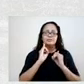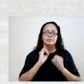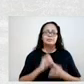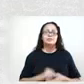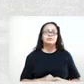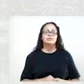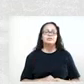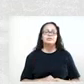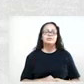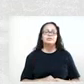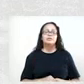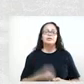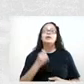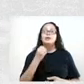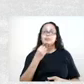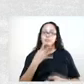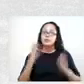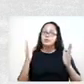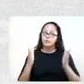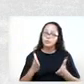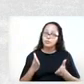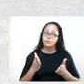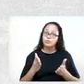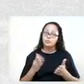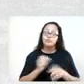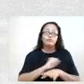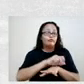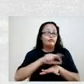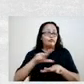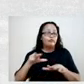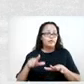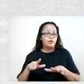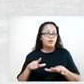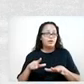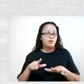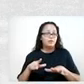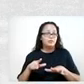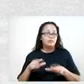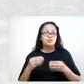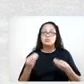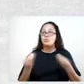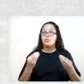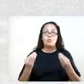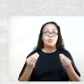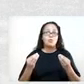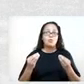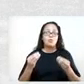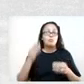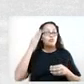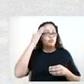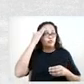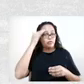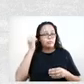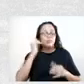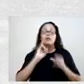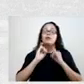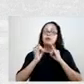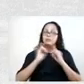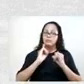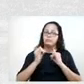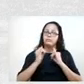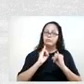ok? Ainda bem que hoje nós temos várias formas de esclarecer as informações quando